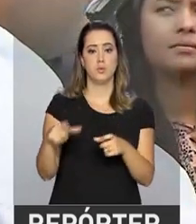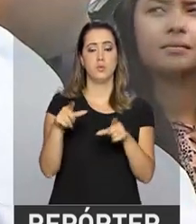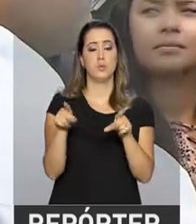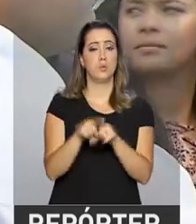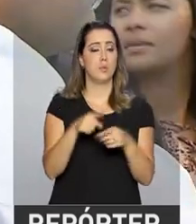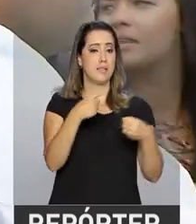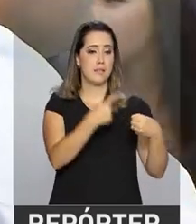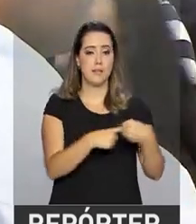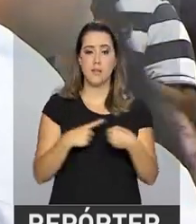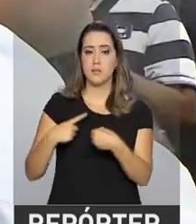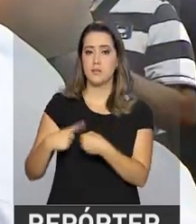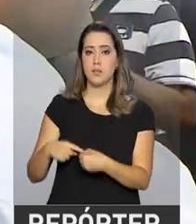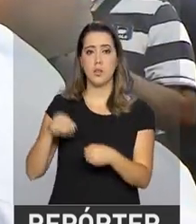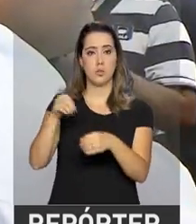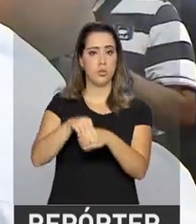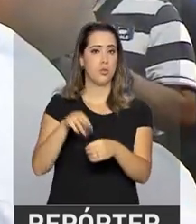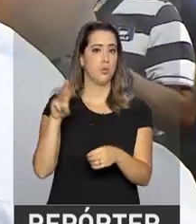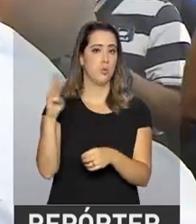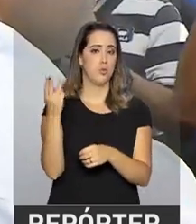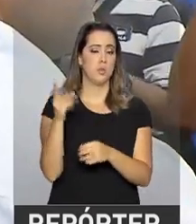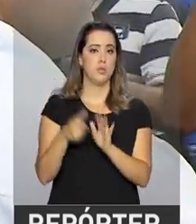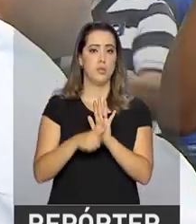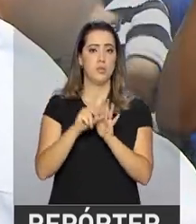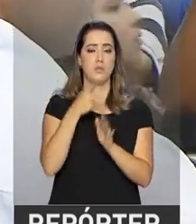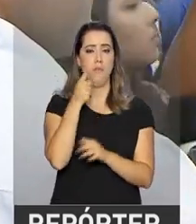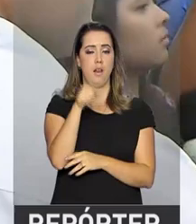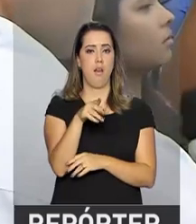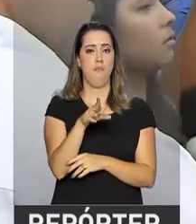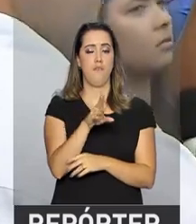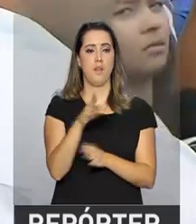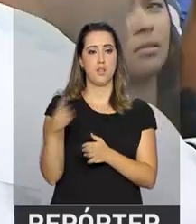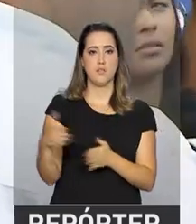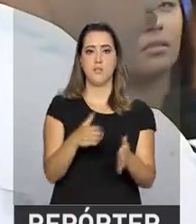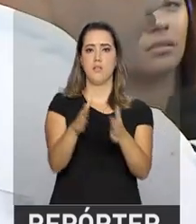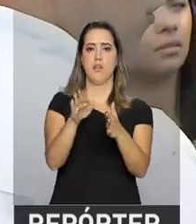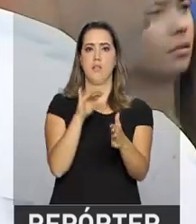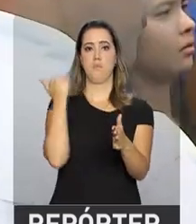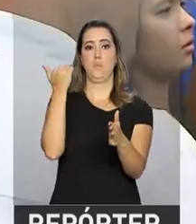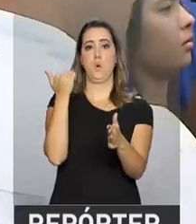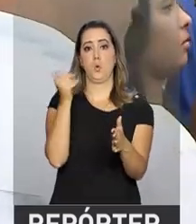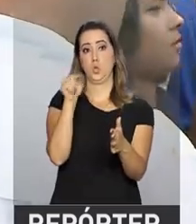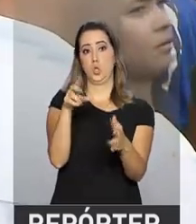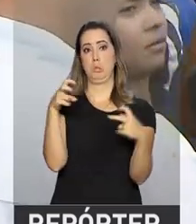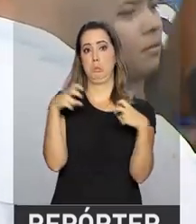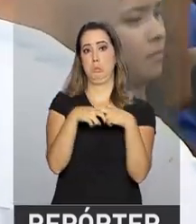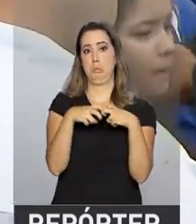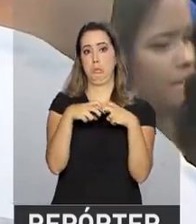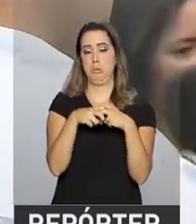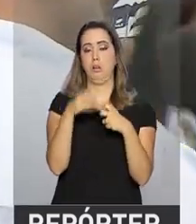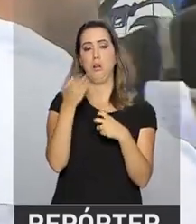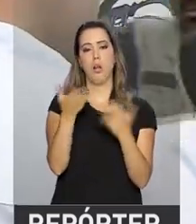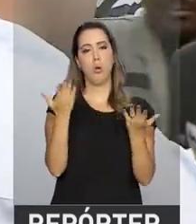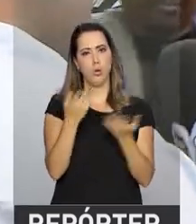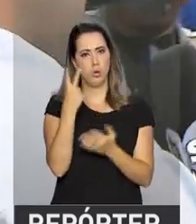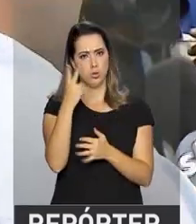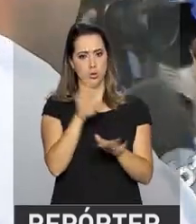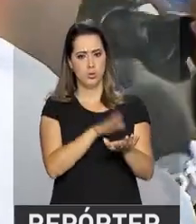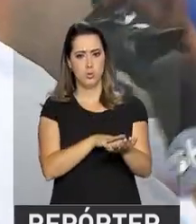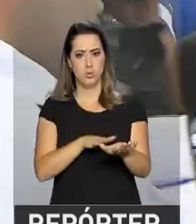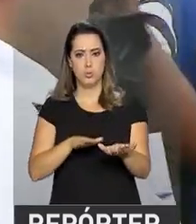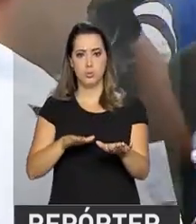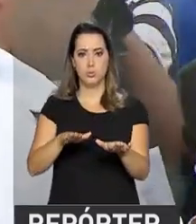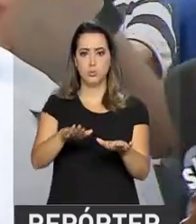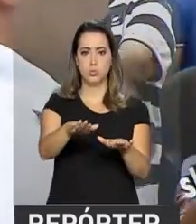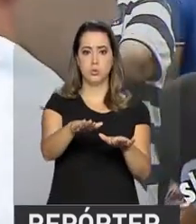ao porto de Itaqui. É uma rodovia que era chamada de Rodovia da Morte, hoje duplicada na sua primeira etapa. É